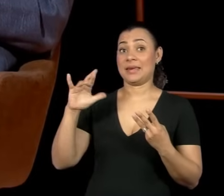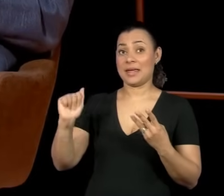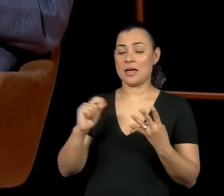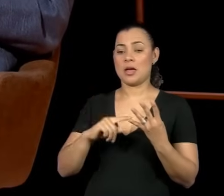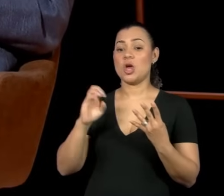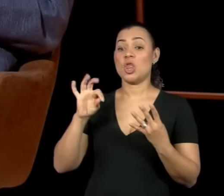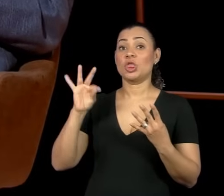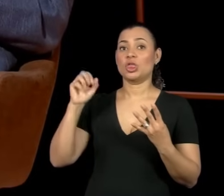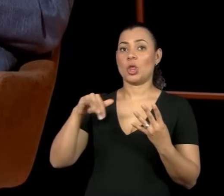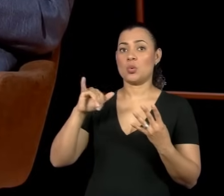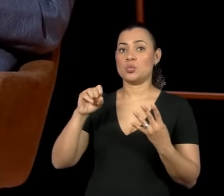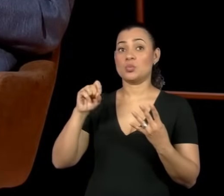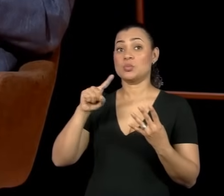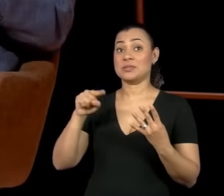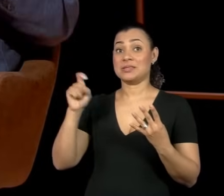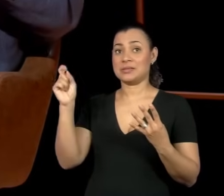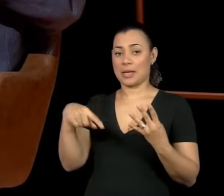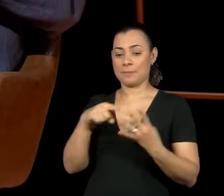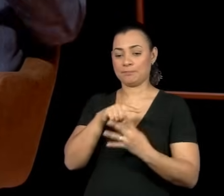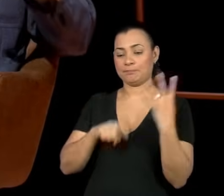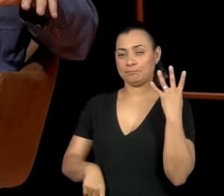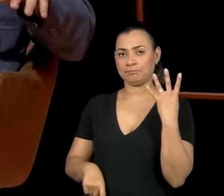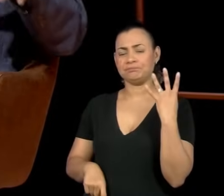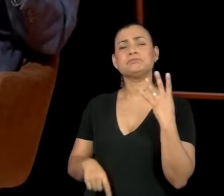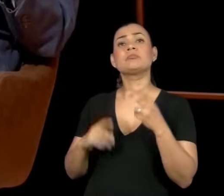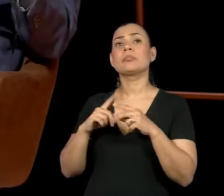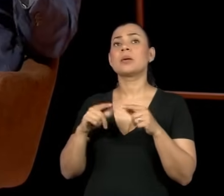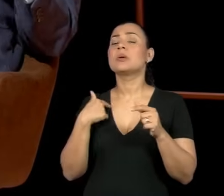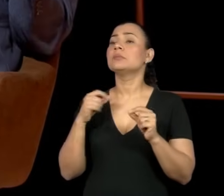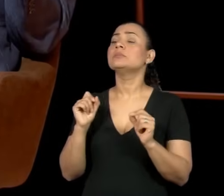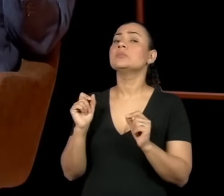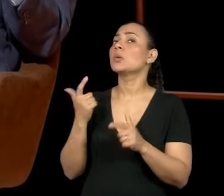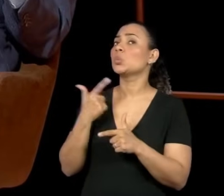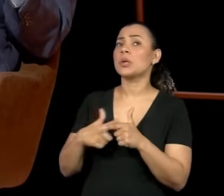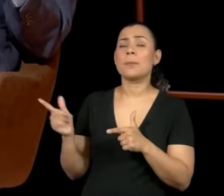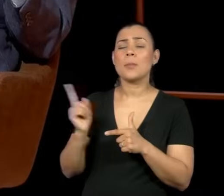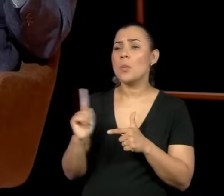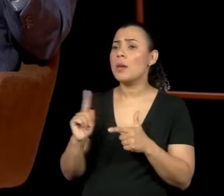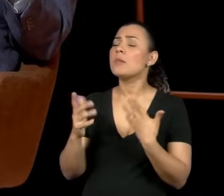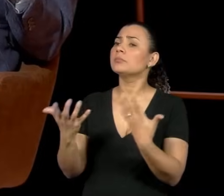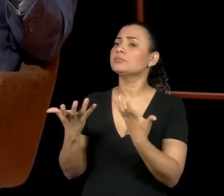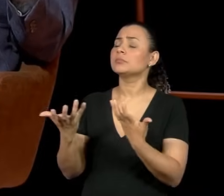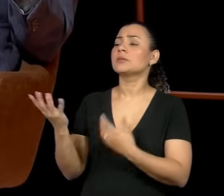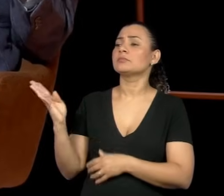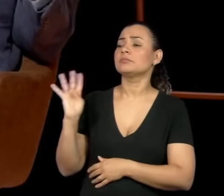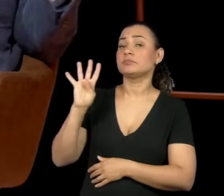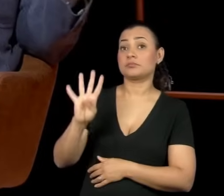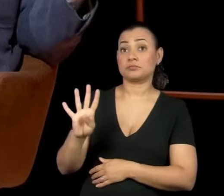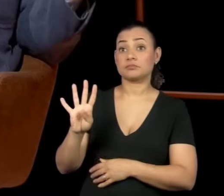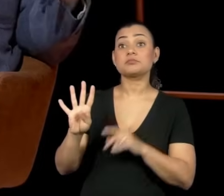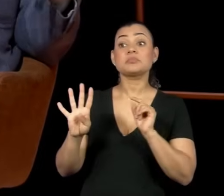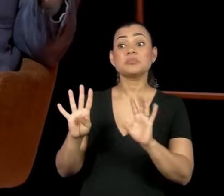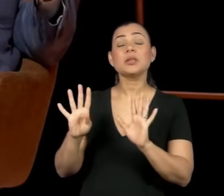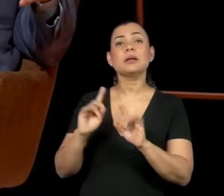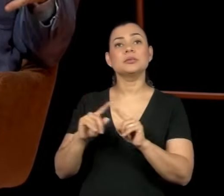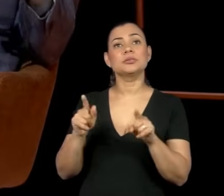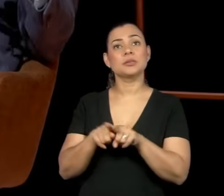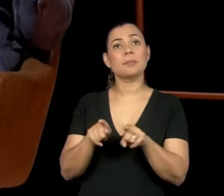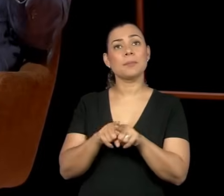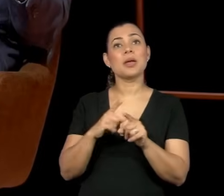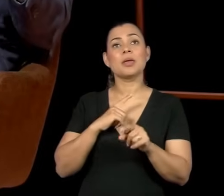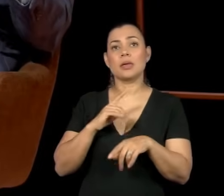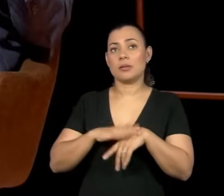Aí, só que eles estão com um problema. Eu falei, não, com a gente não tem problema. Eu era quintanista na faculdade, mas tinha feito também CPOR,